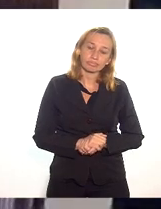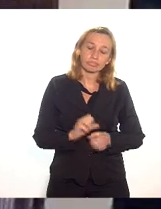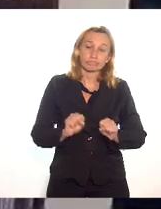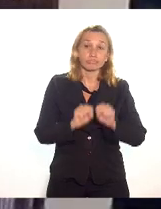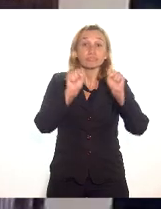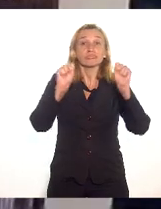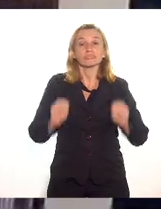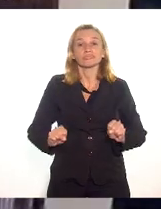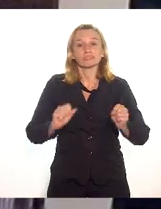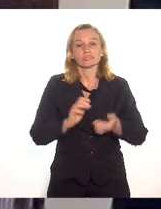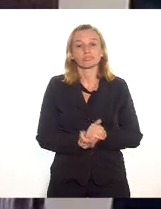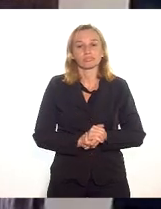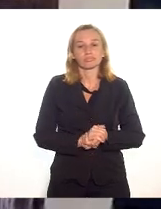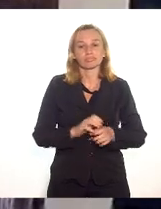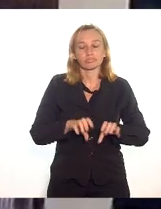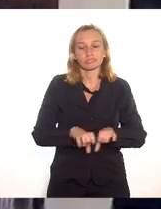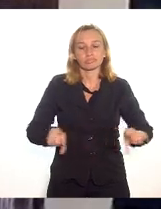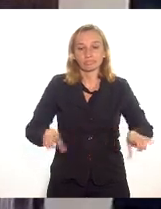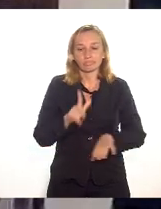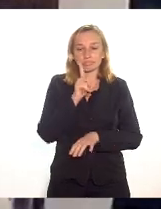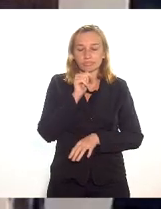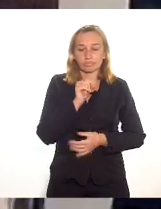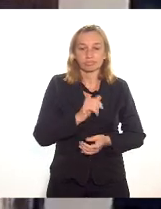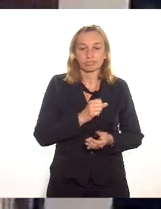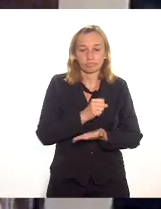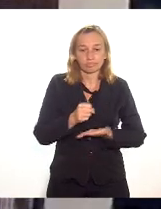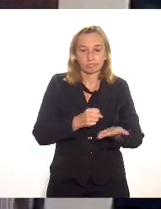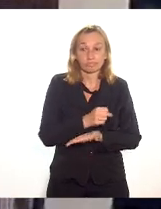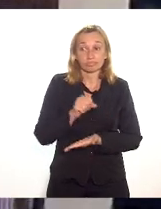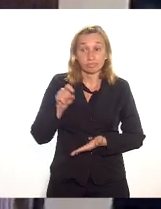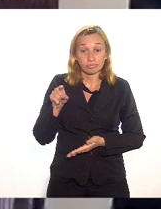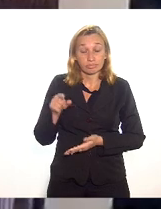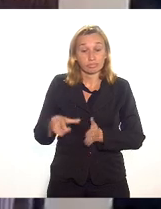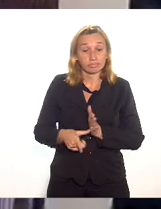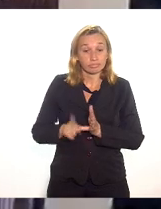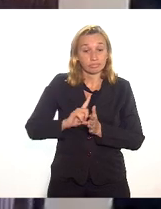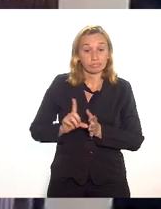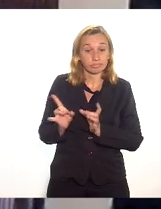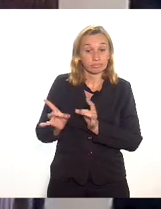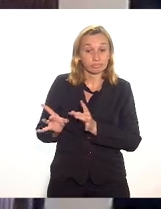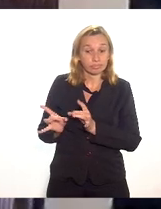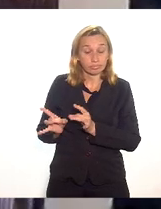sistema de saneamento básico que era privatizado,